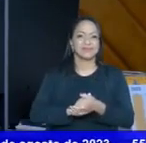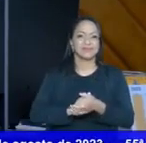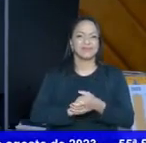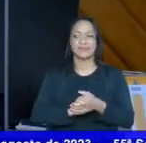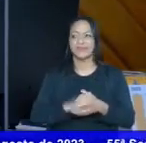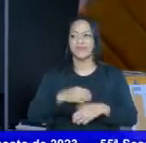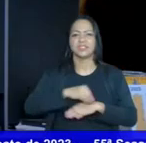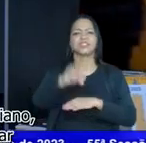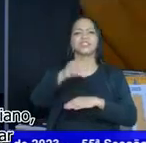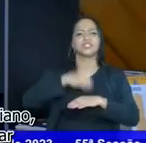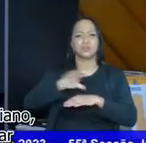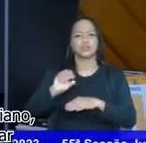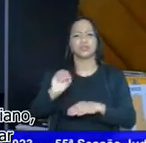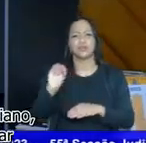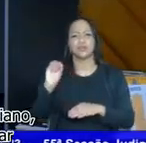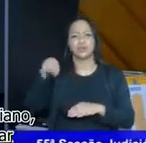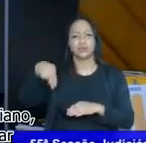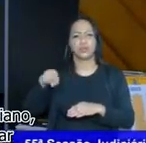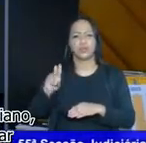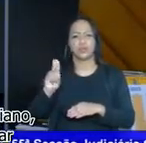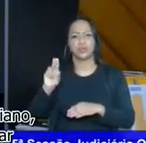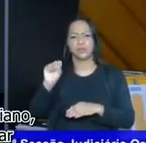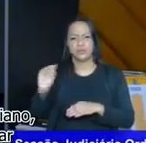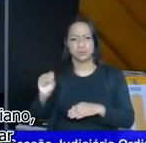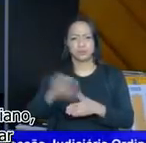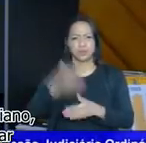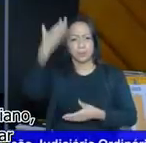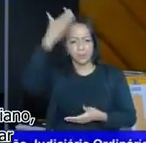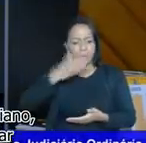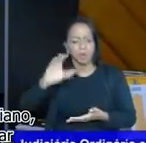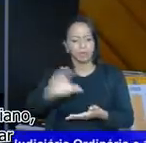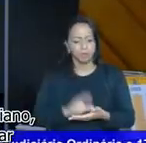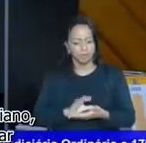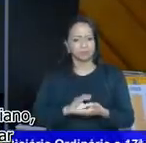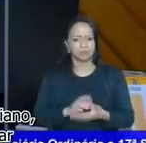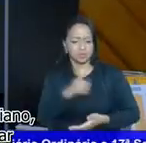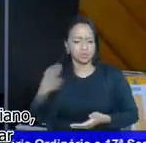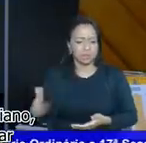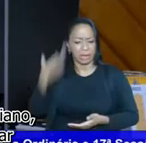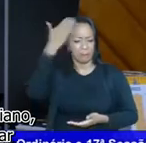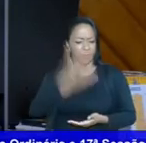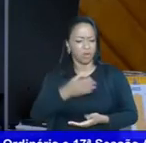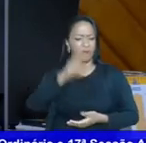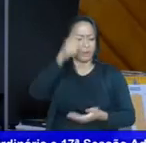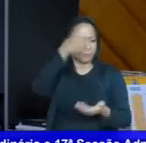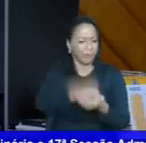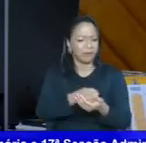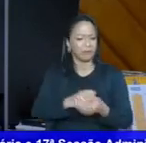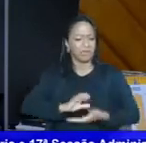prova. Então, quando não se comprova para mim, doutor Luciano, quando não me comprovou que o gasto foi